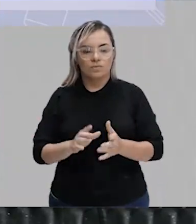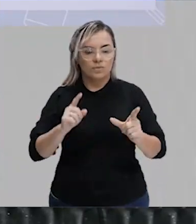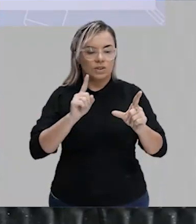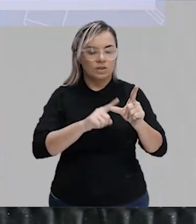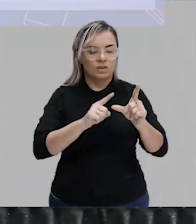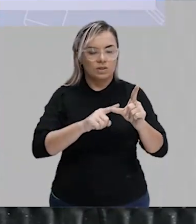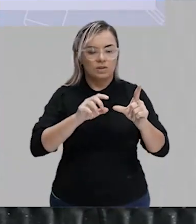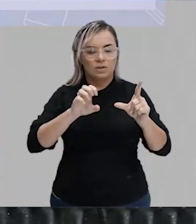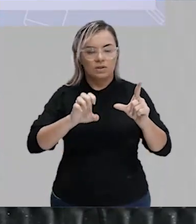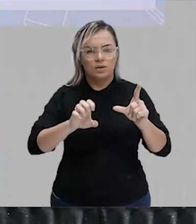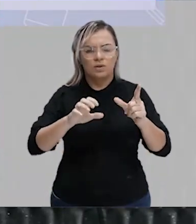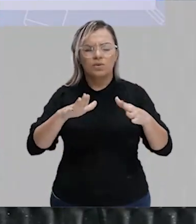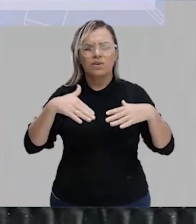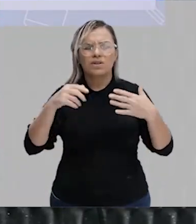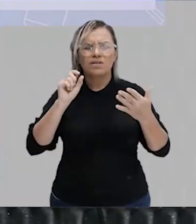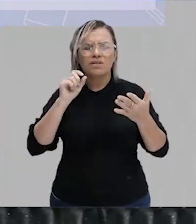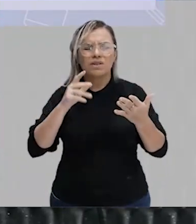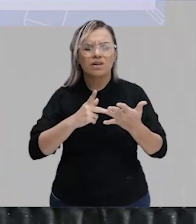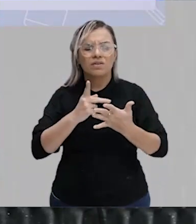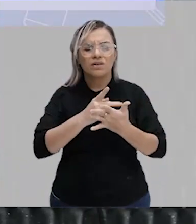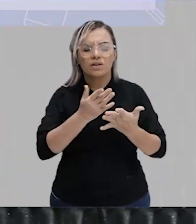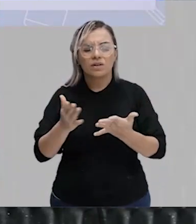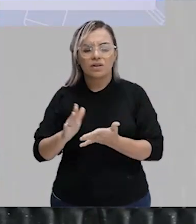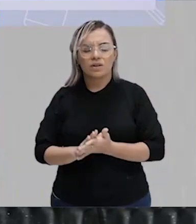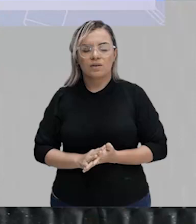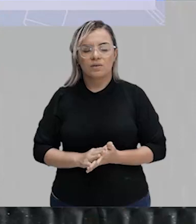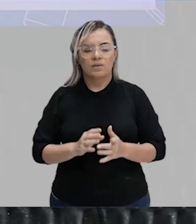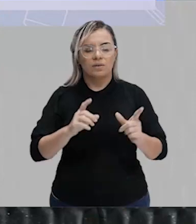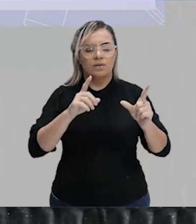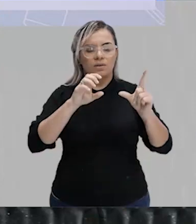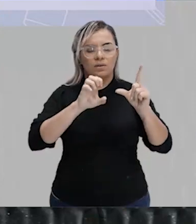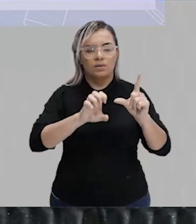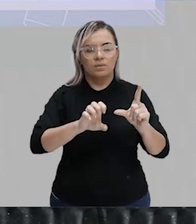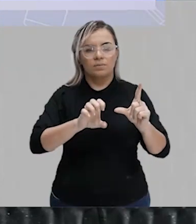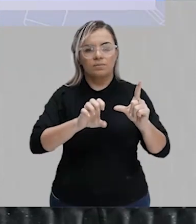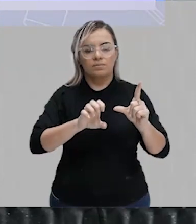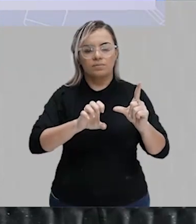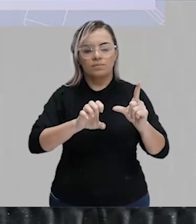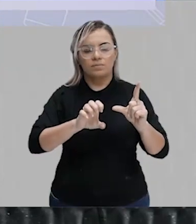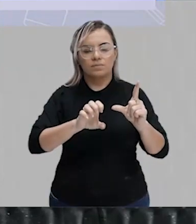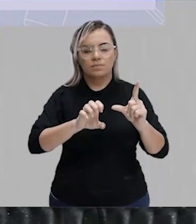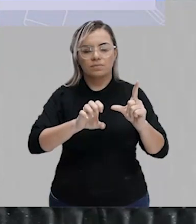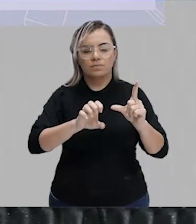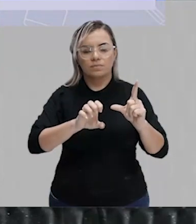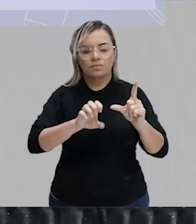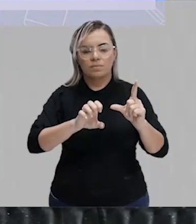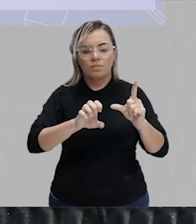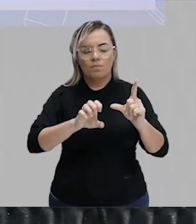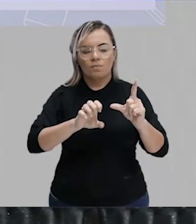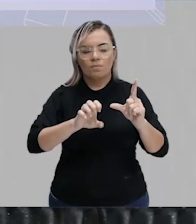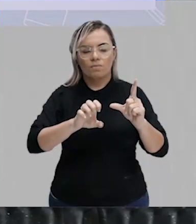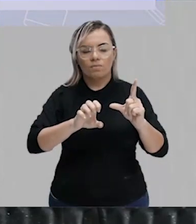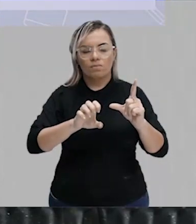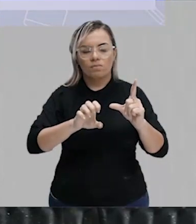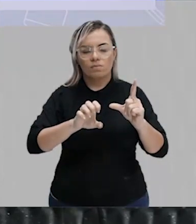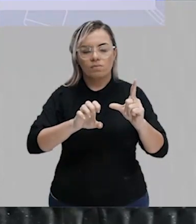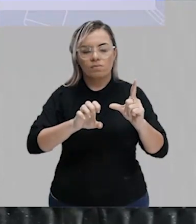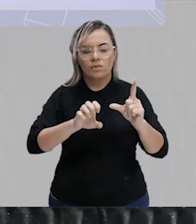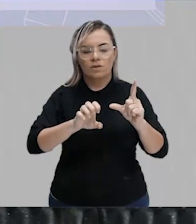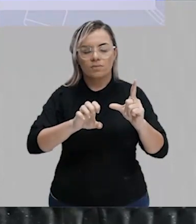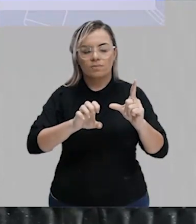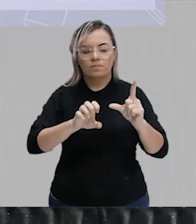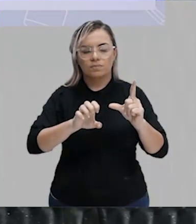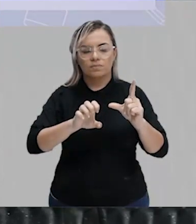Na letra E é o seguinte, em todos os animais, tá? Na organogênese, ocorre a formação